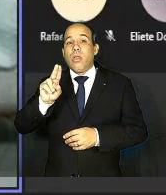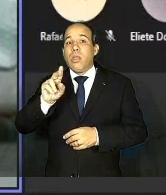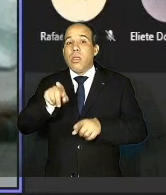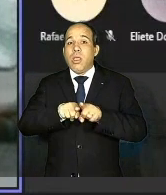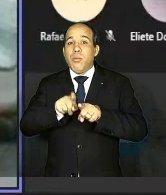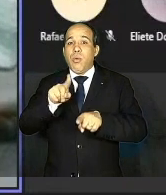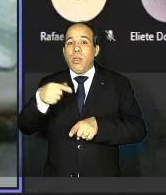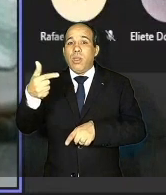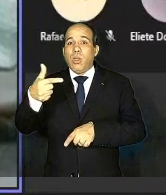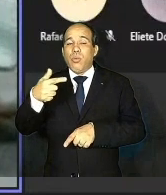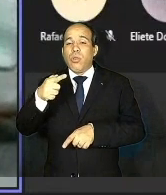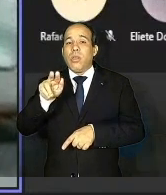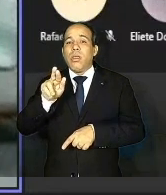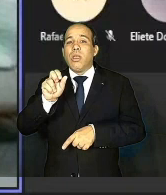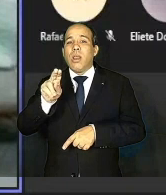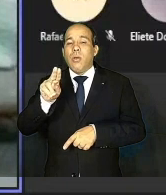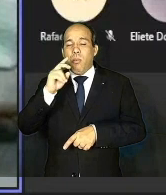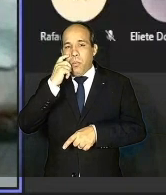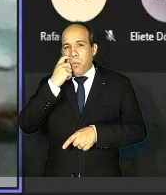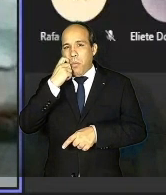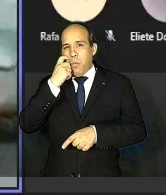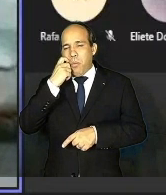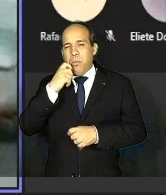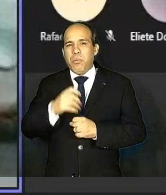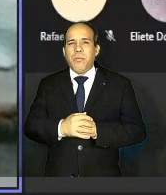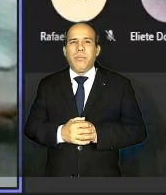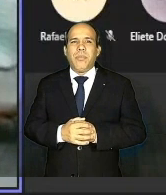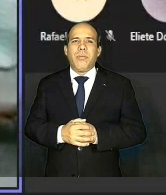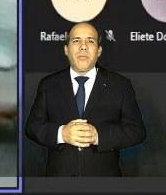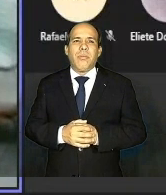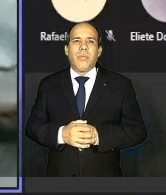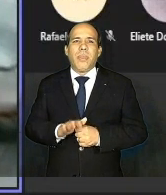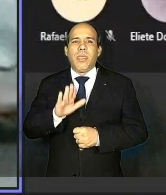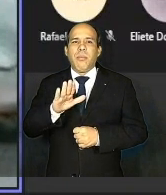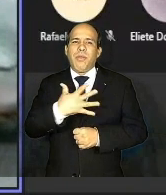quarto, né? Quarto grau. Segundo grau. A irmã é segundo grau.